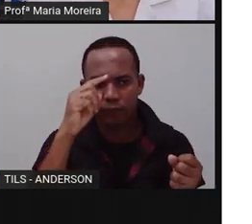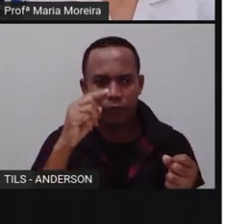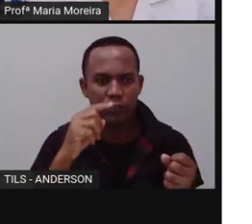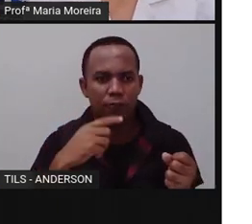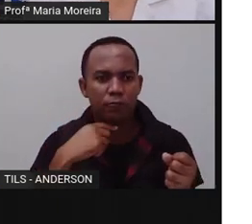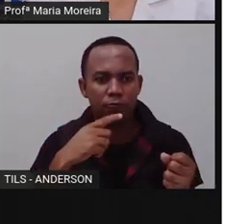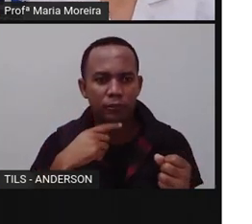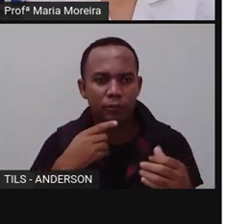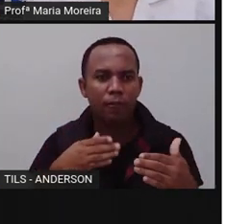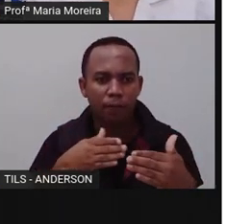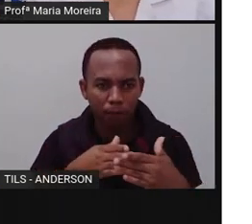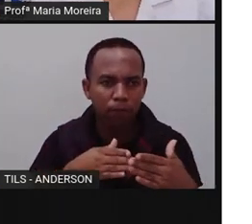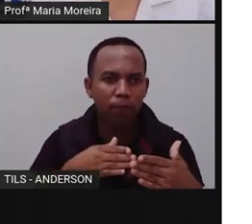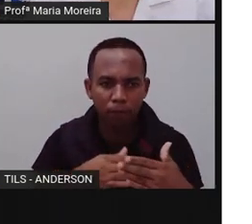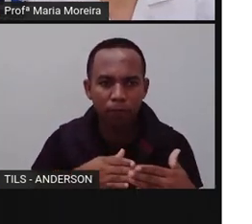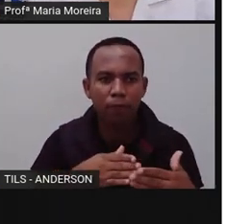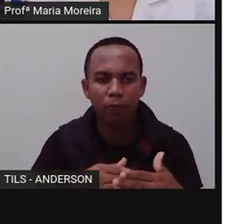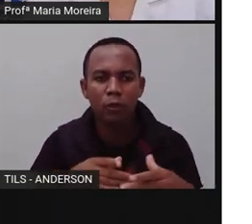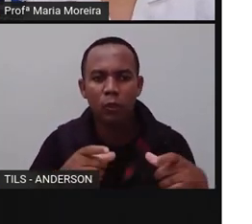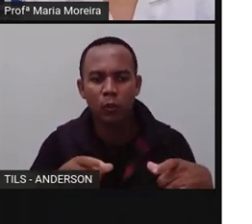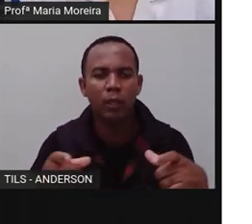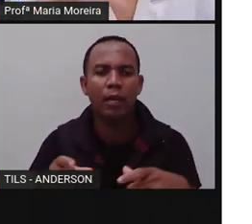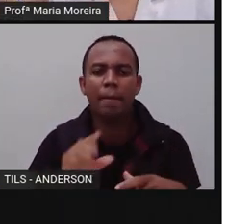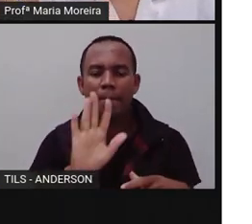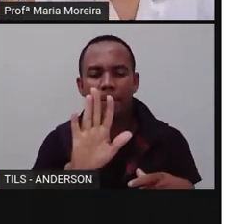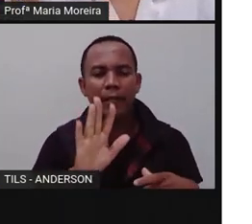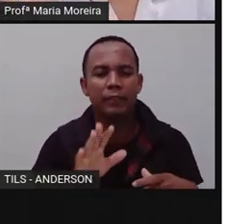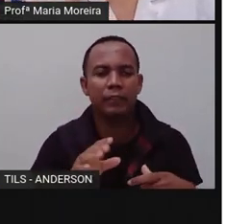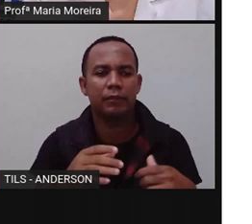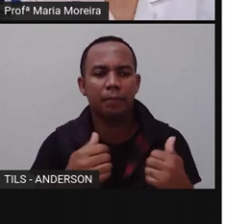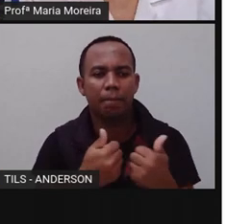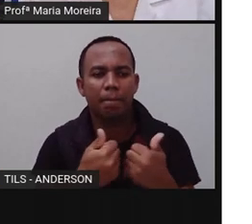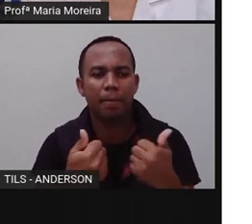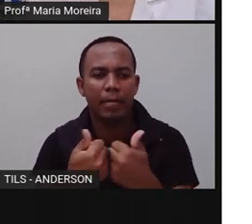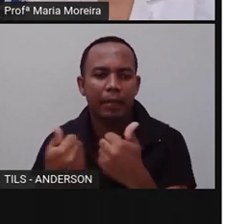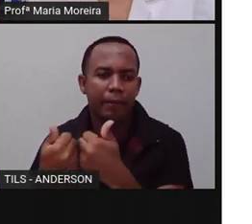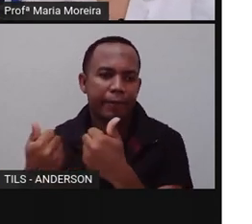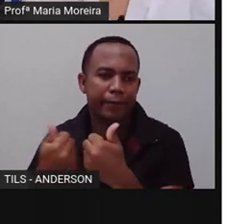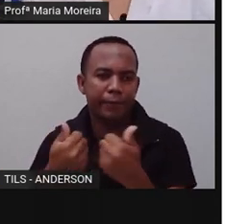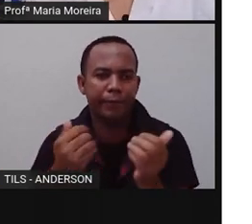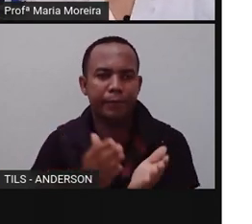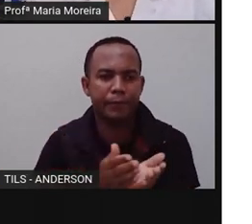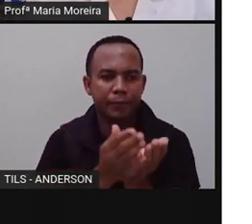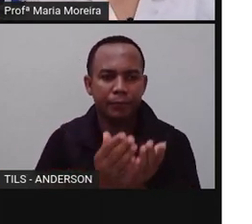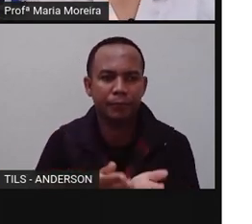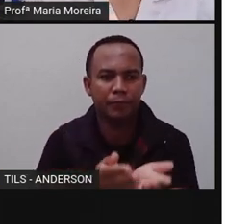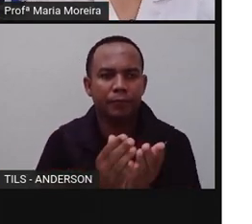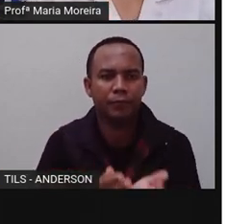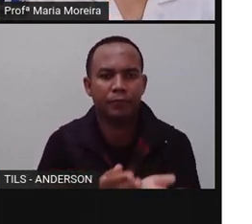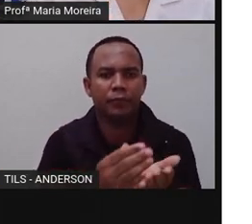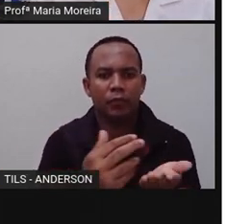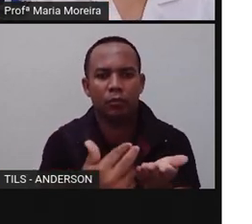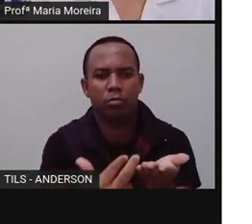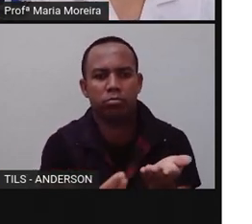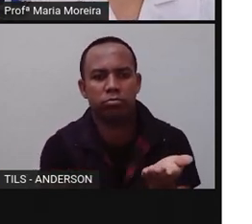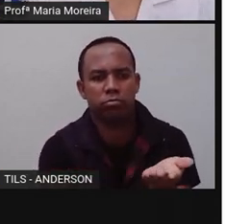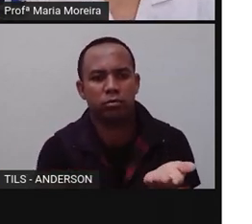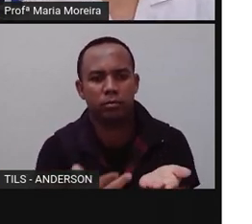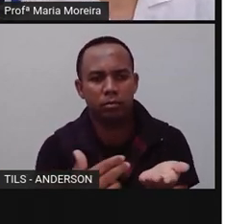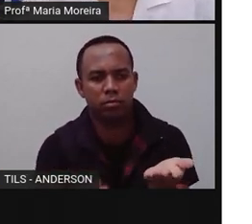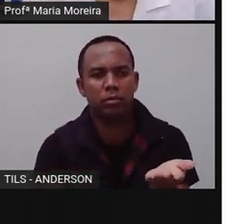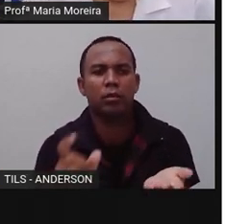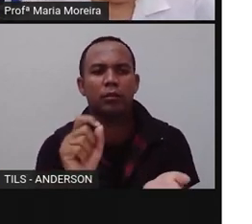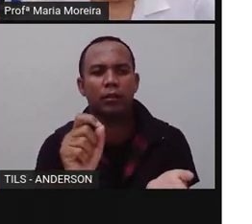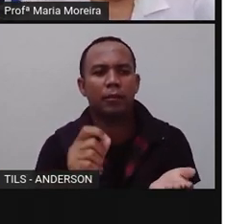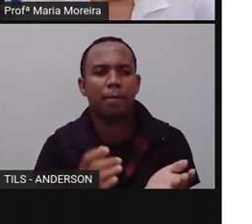acesso essa região do interior do Brasil. Então eles ficaram mais ali naquela parte que dava para você se